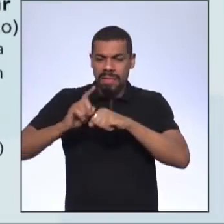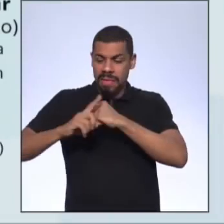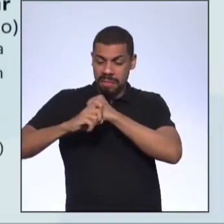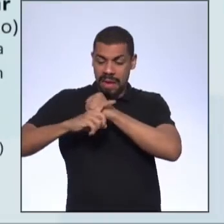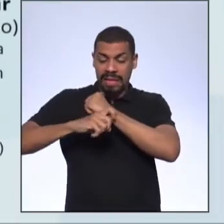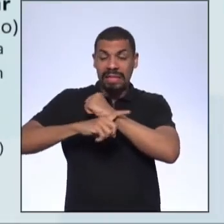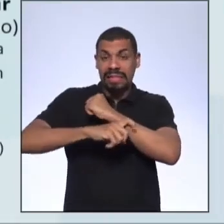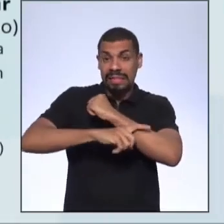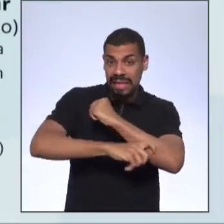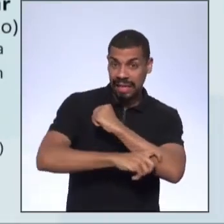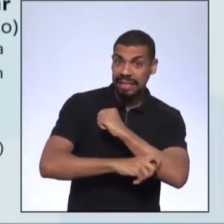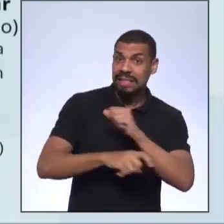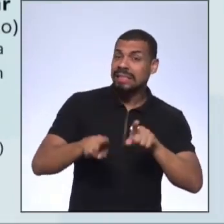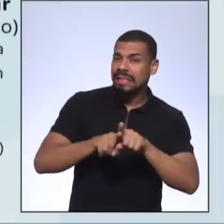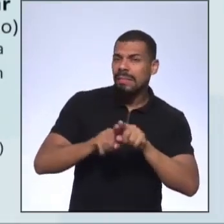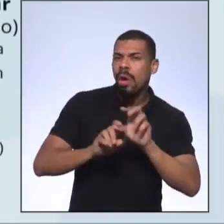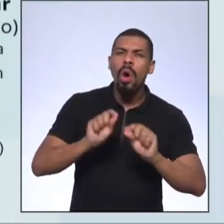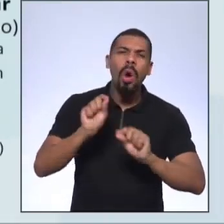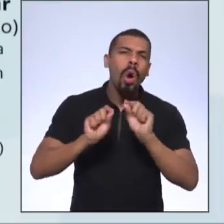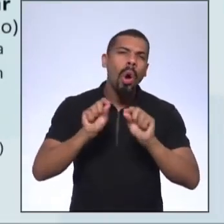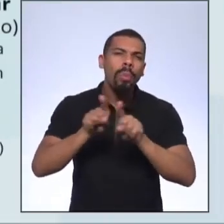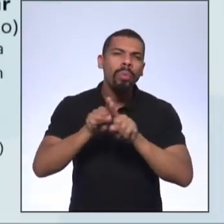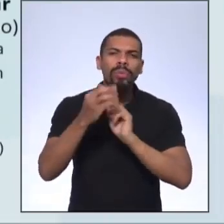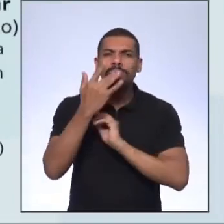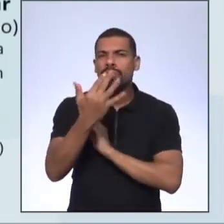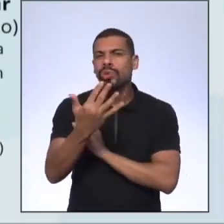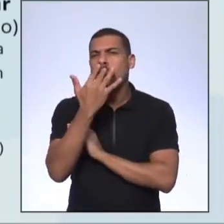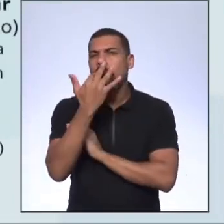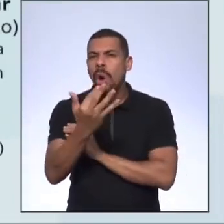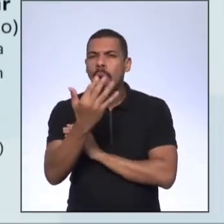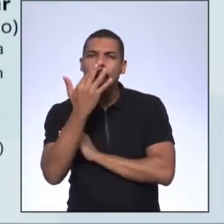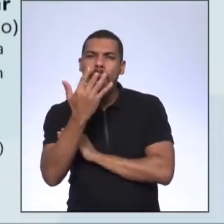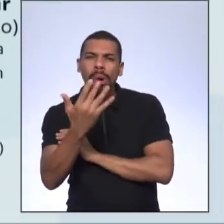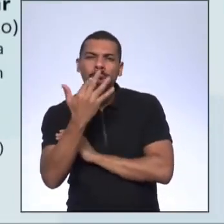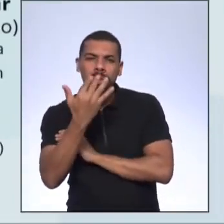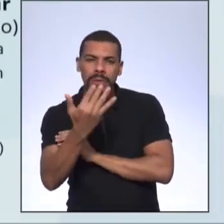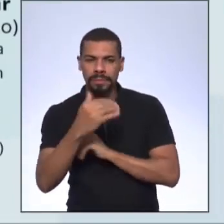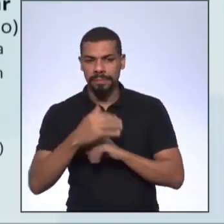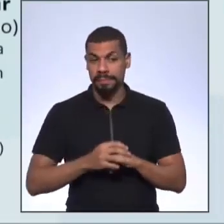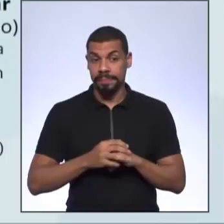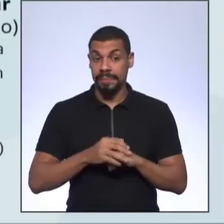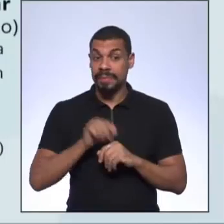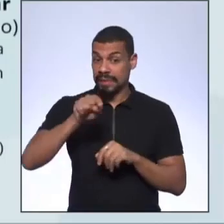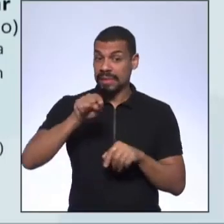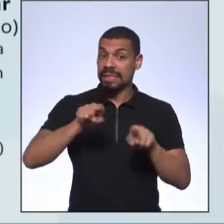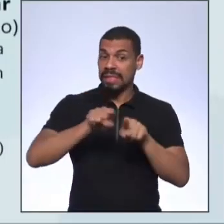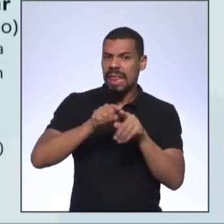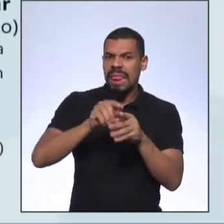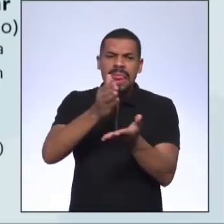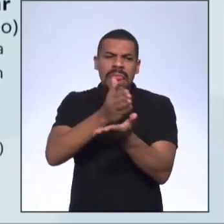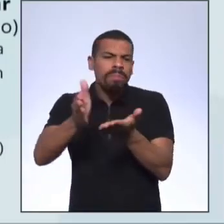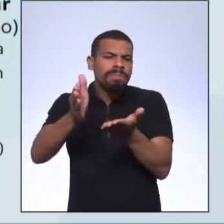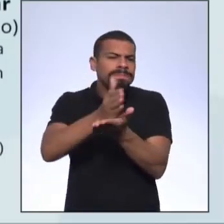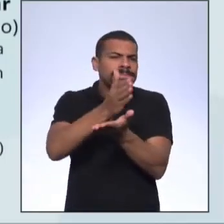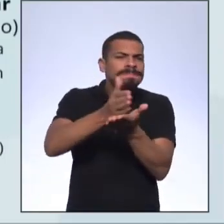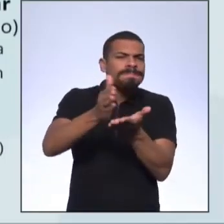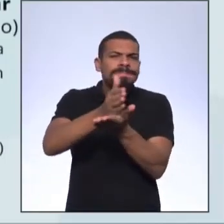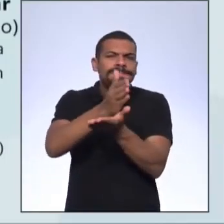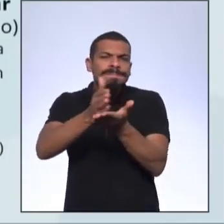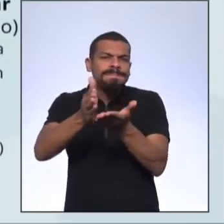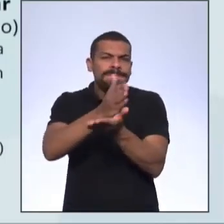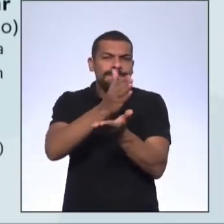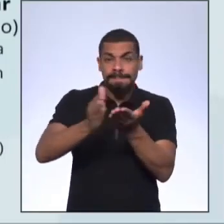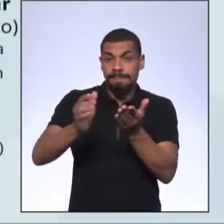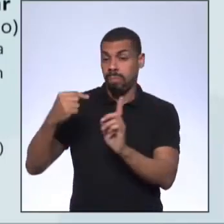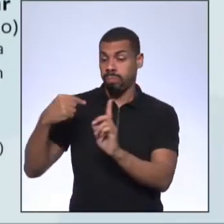bactéria, através de um processo de coloração, que a gente chama de coloração Gram. E aí a gente divide essas bactérias em Gram